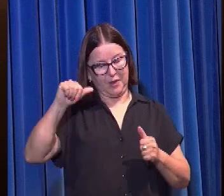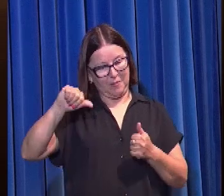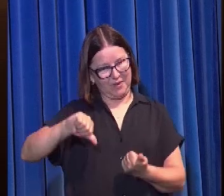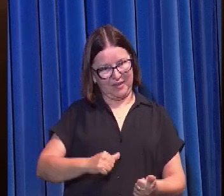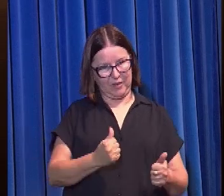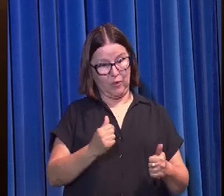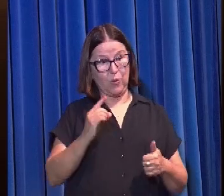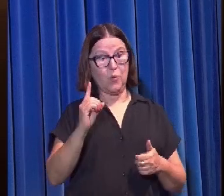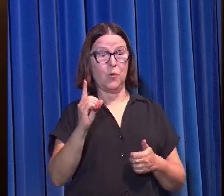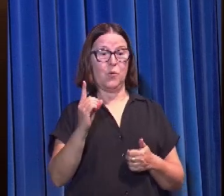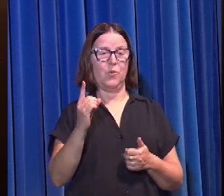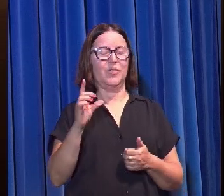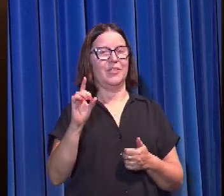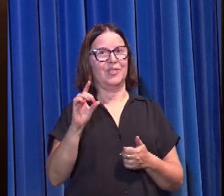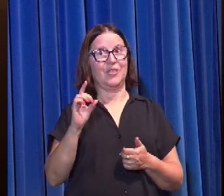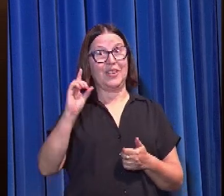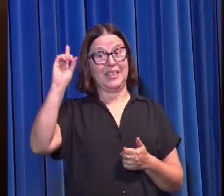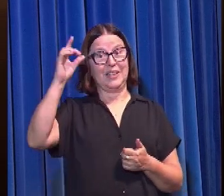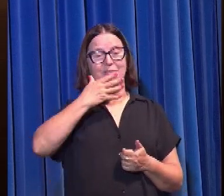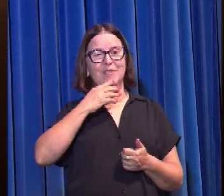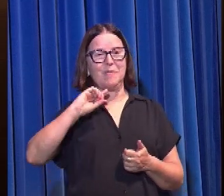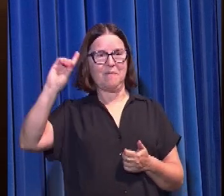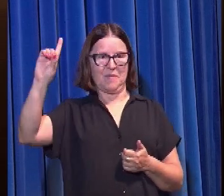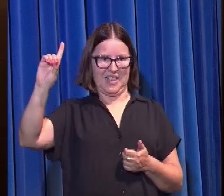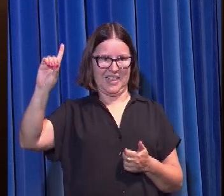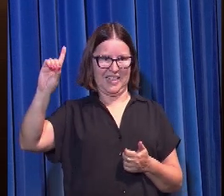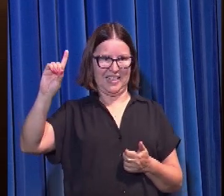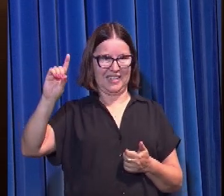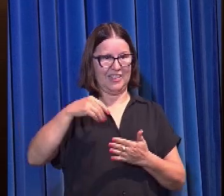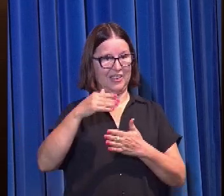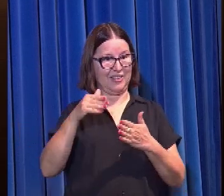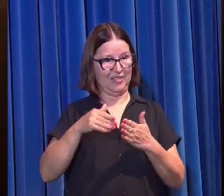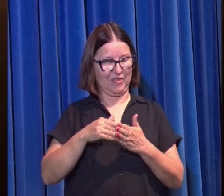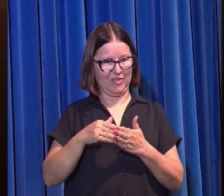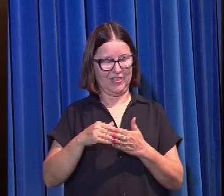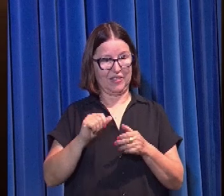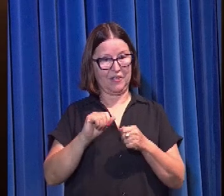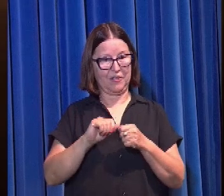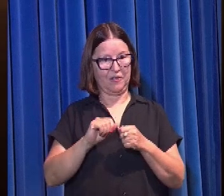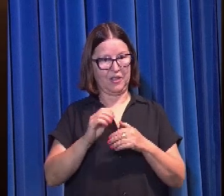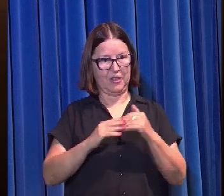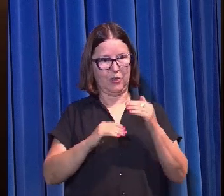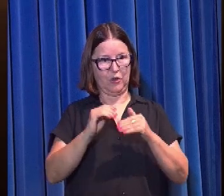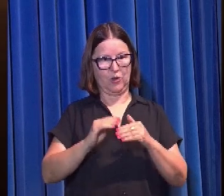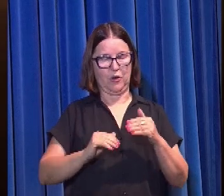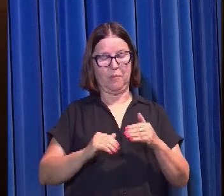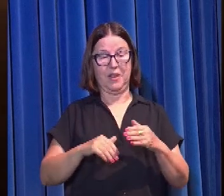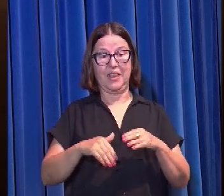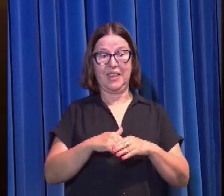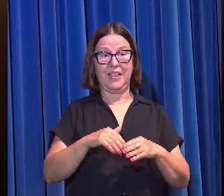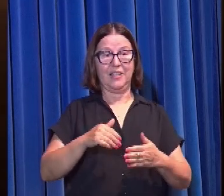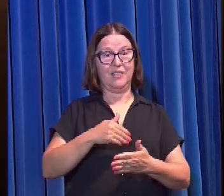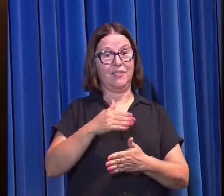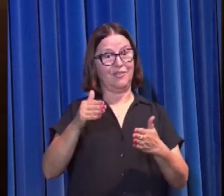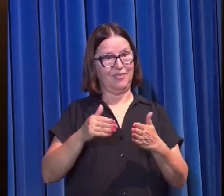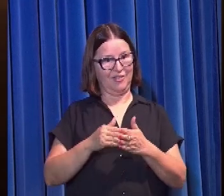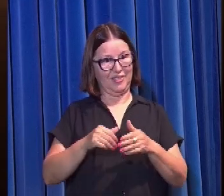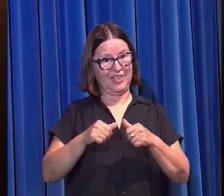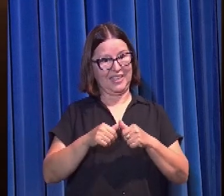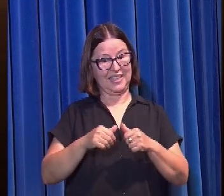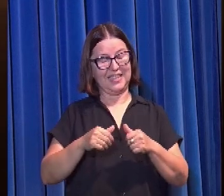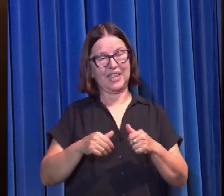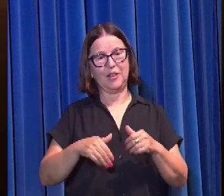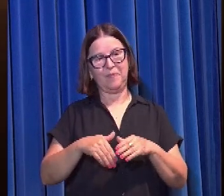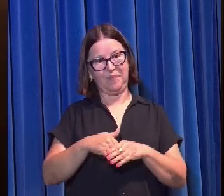de todos, o qual é sobre todos, age por meio de todos e está em todos. E